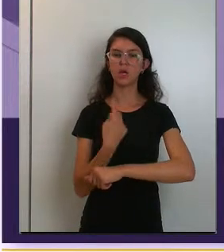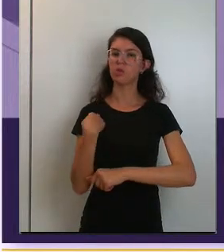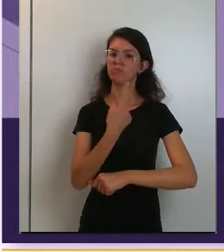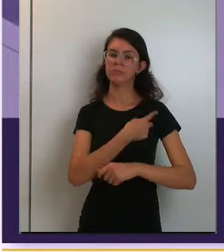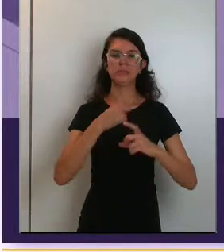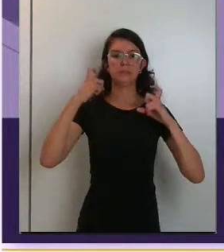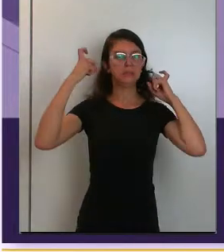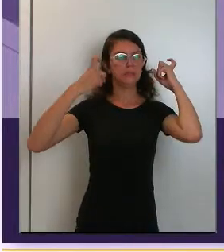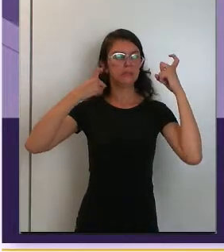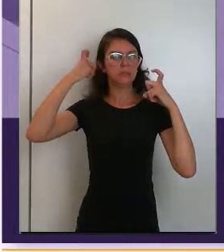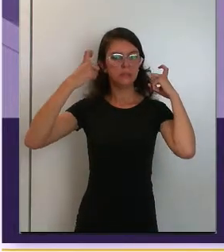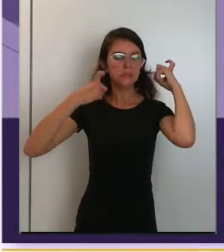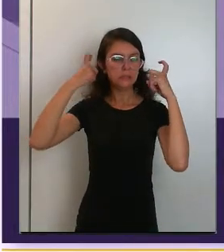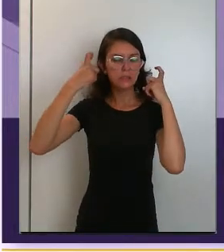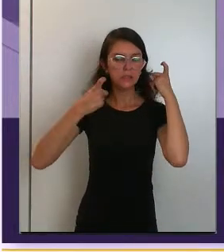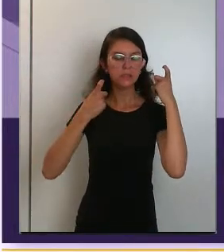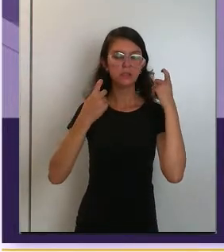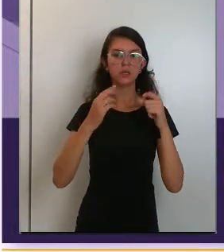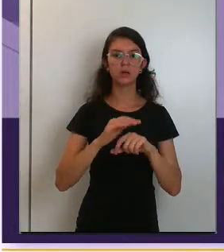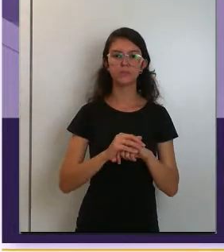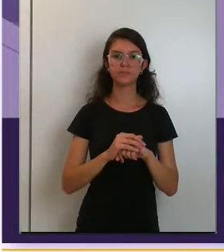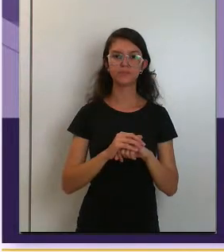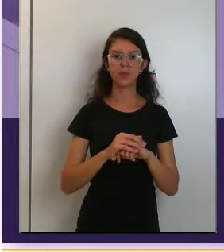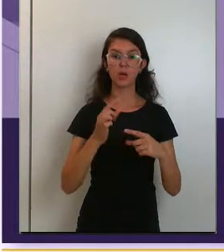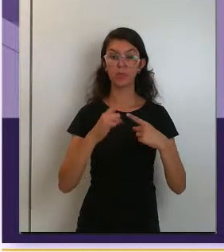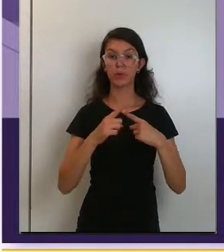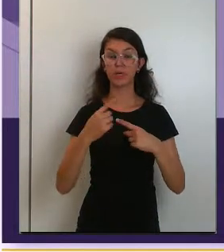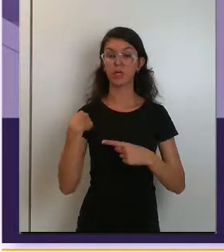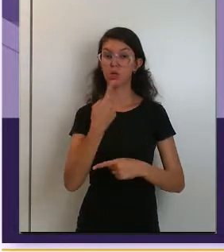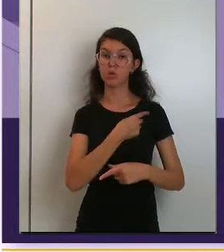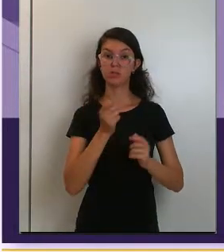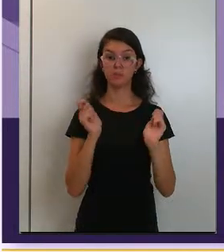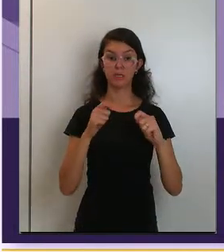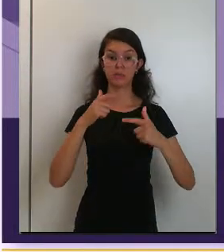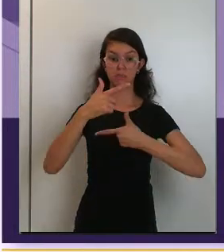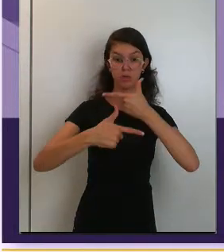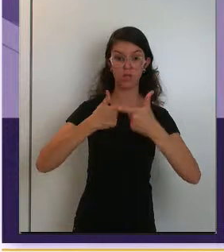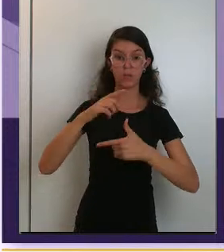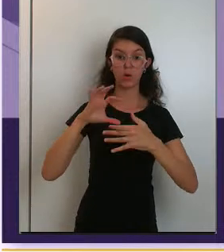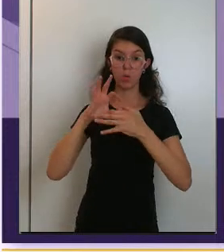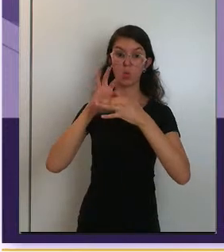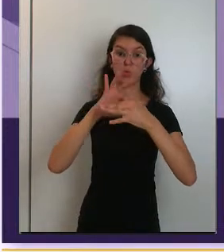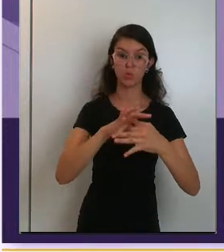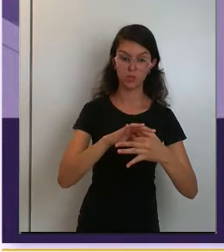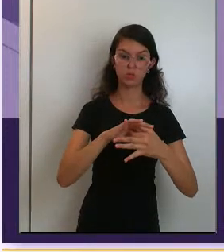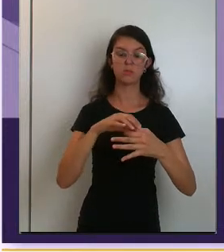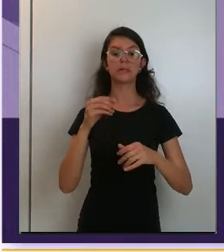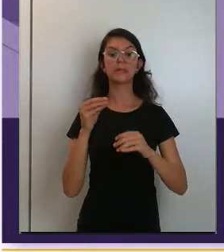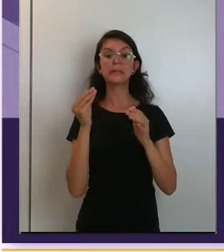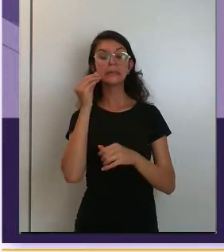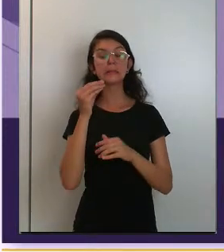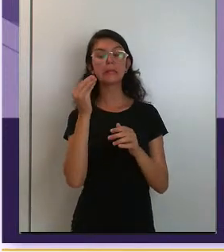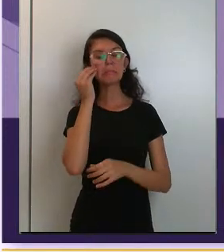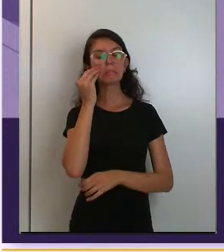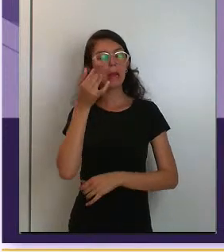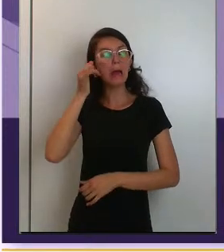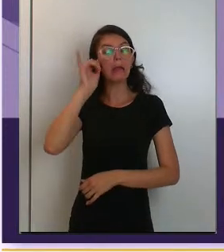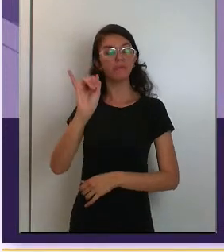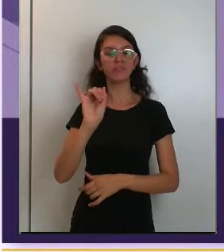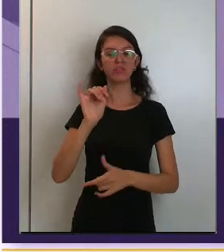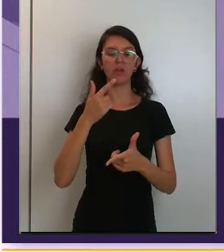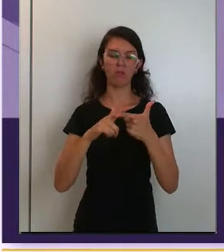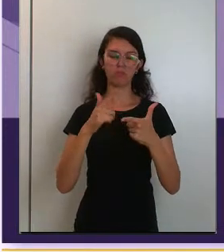preocupação, já que a gente também precisa trabalhar nesse contexto com o princípio da precaução. O Brasil foi